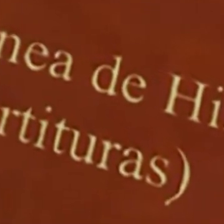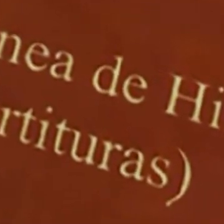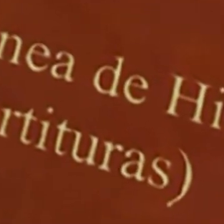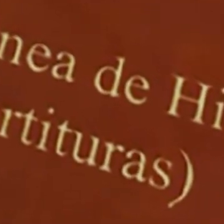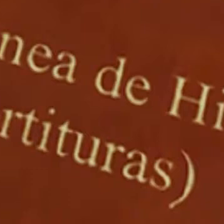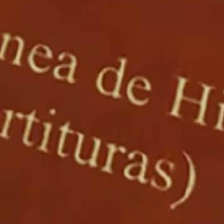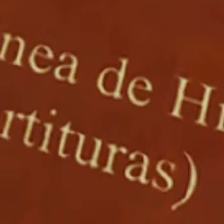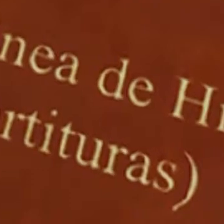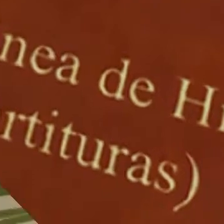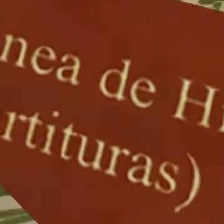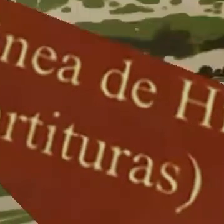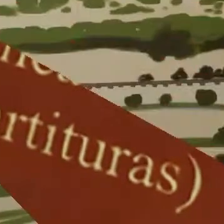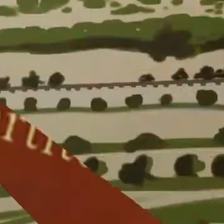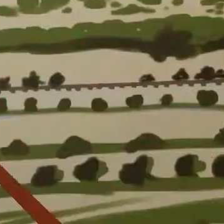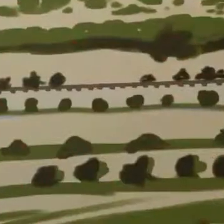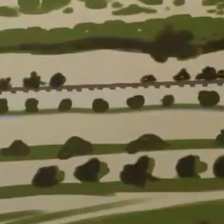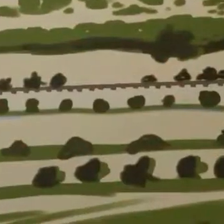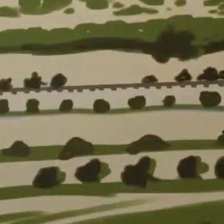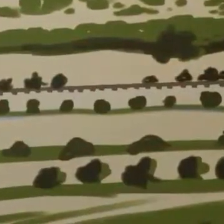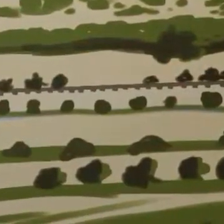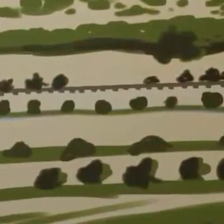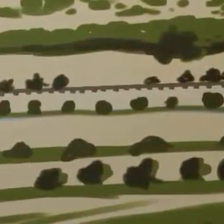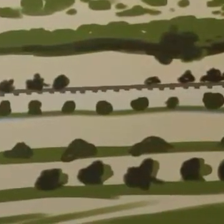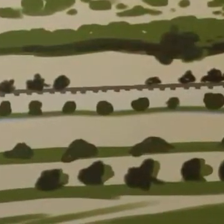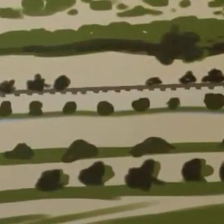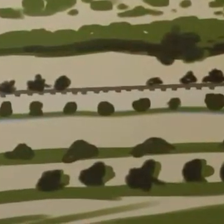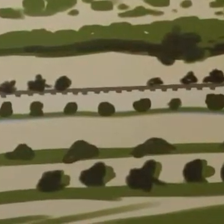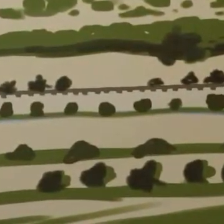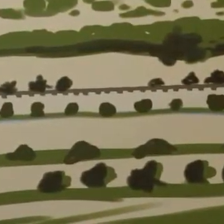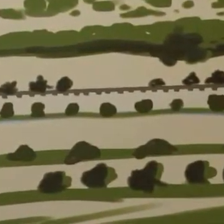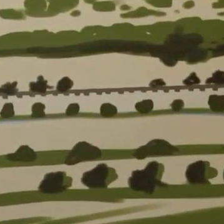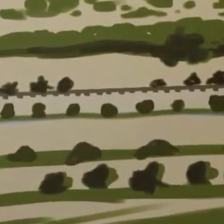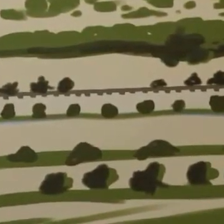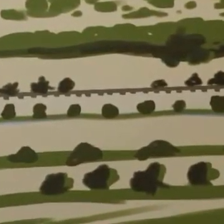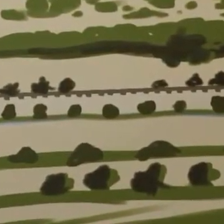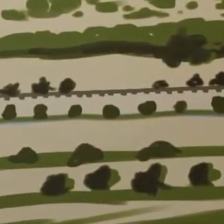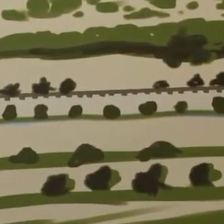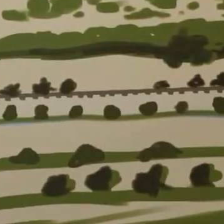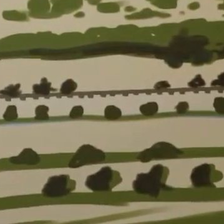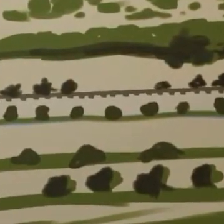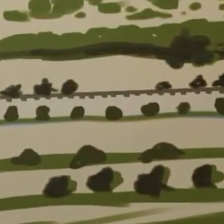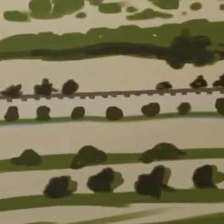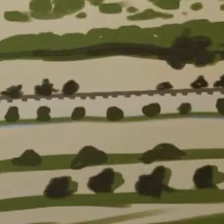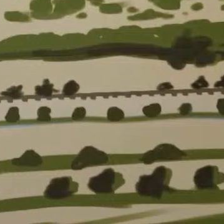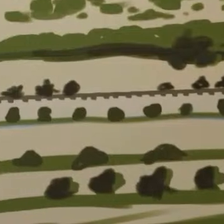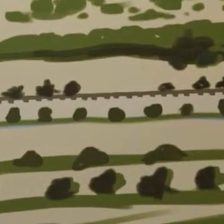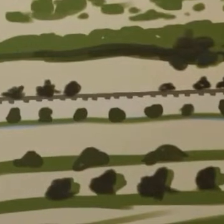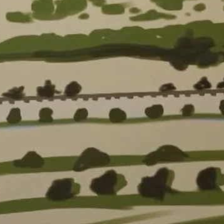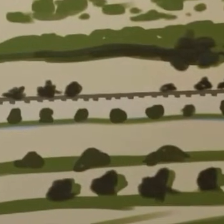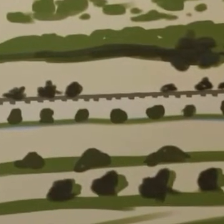adorar, bendizer. O nome dele.